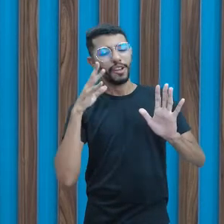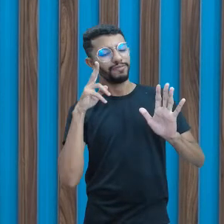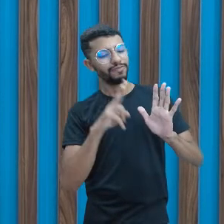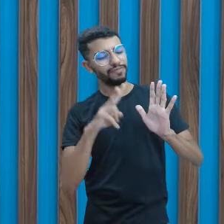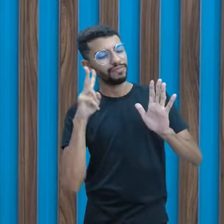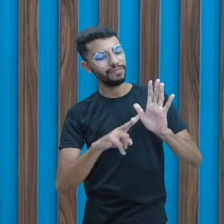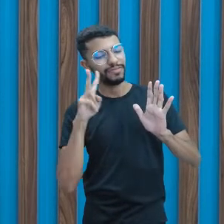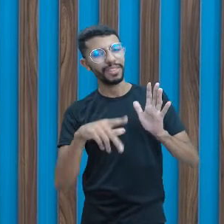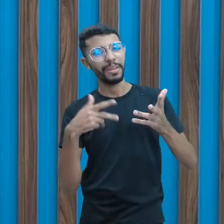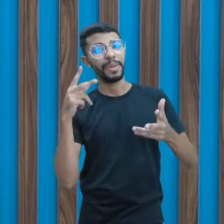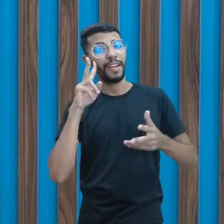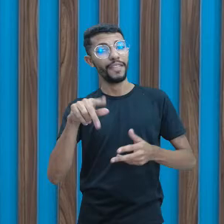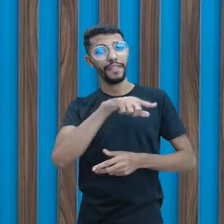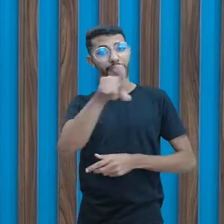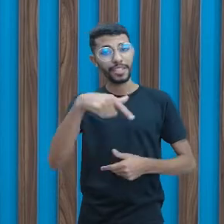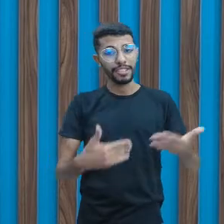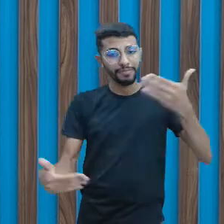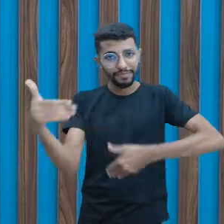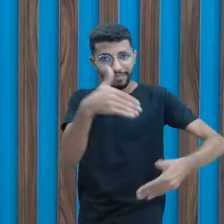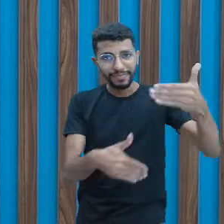a interação de vocês, ok?